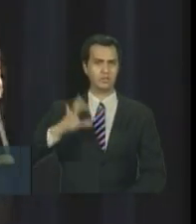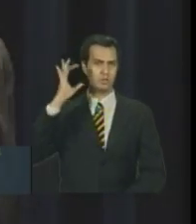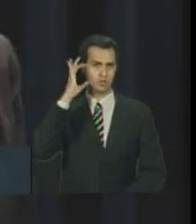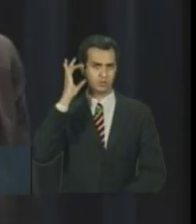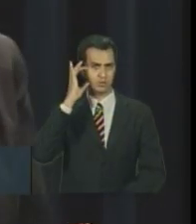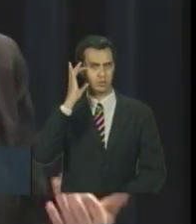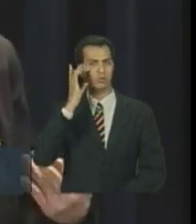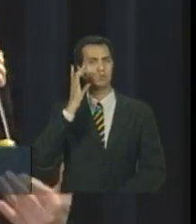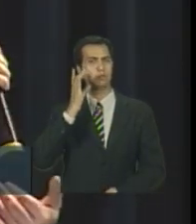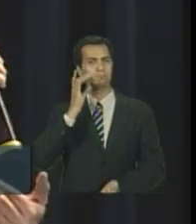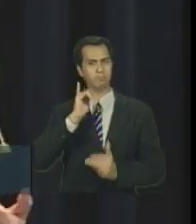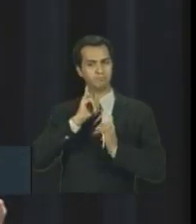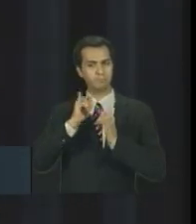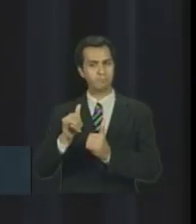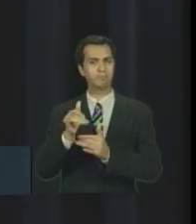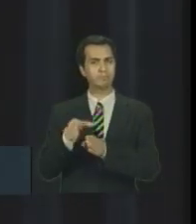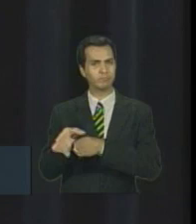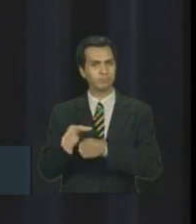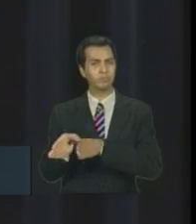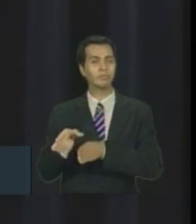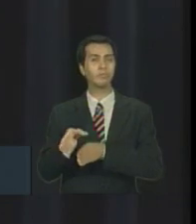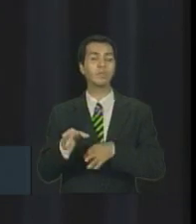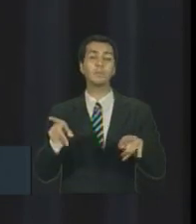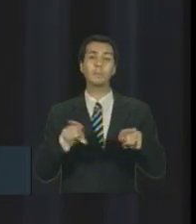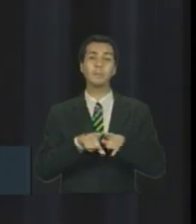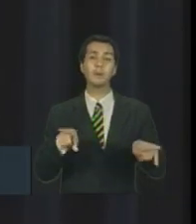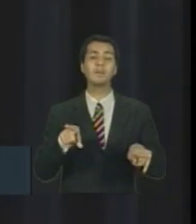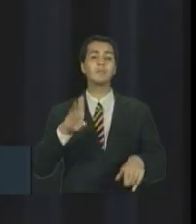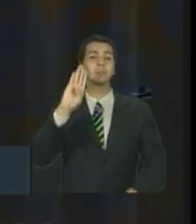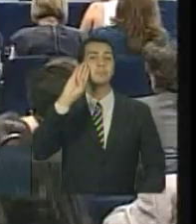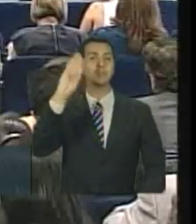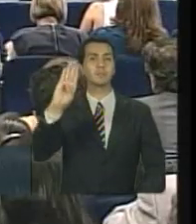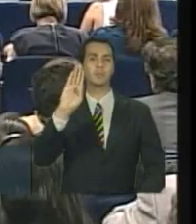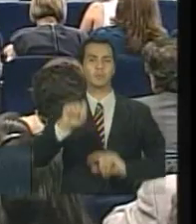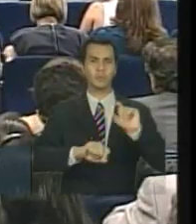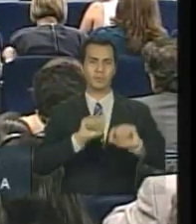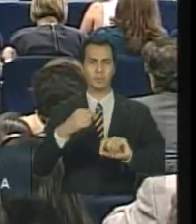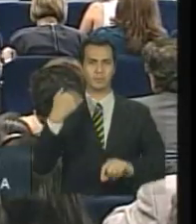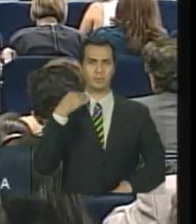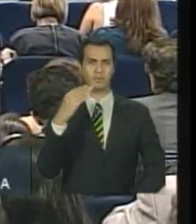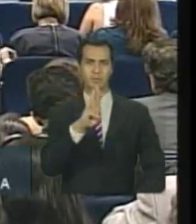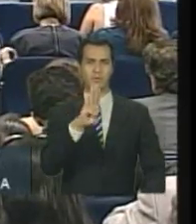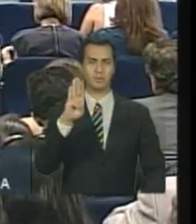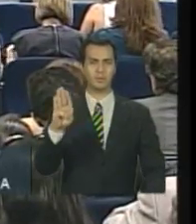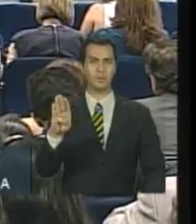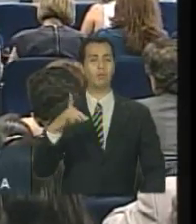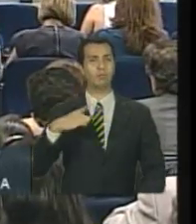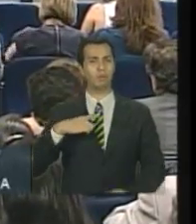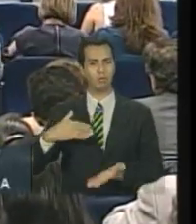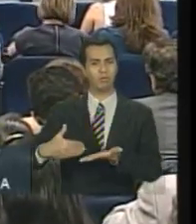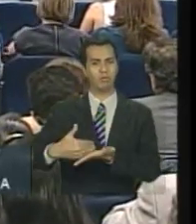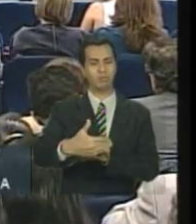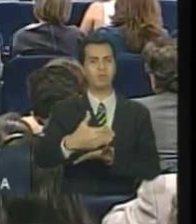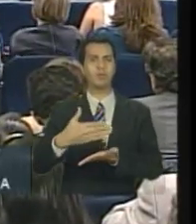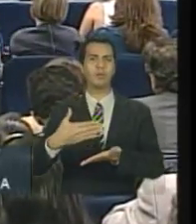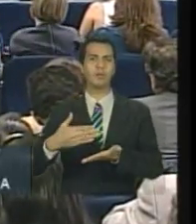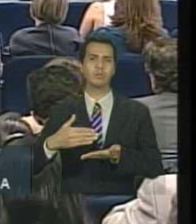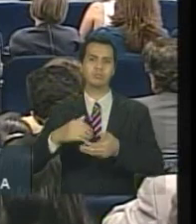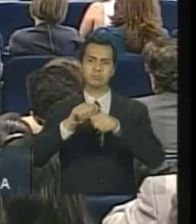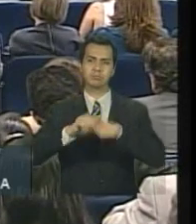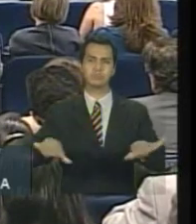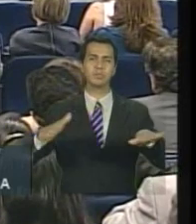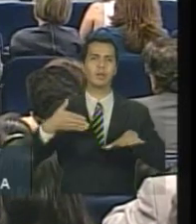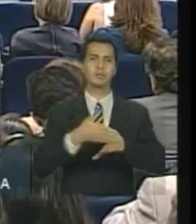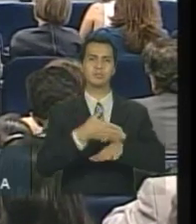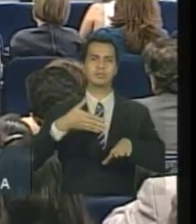Rousseff, mas, sobretudo, o Banco do Brasil tem feito um caminho de acessibilidade para as